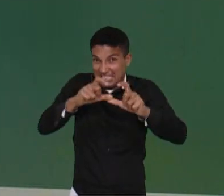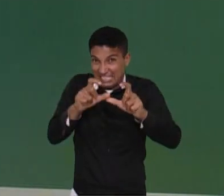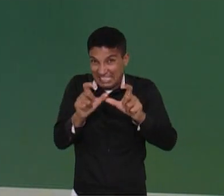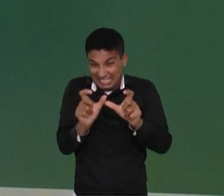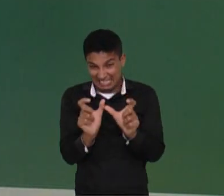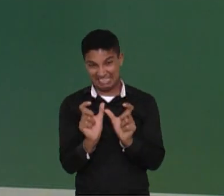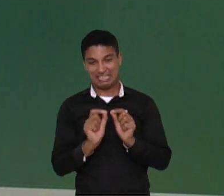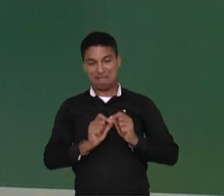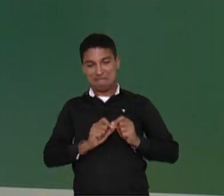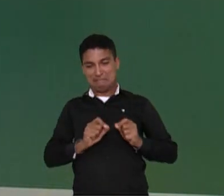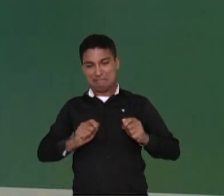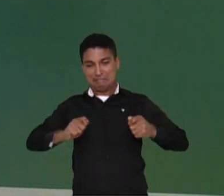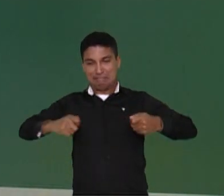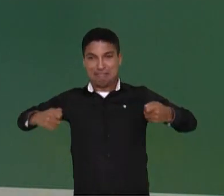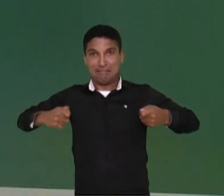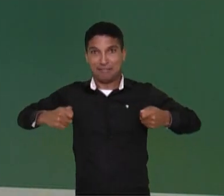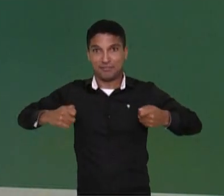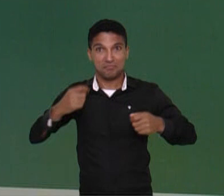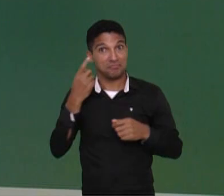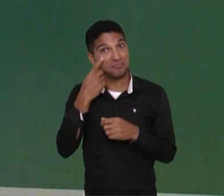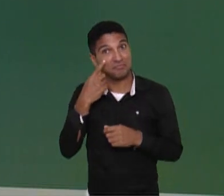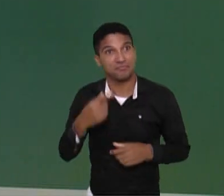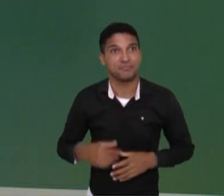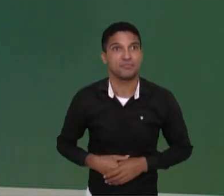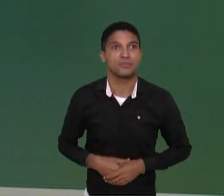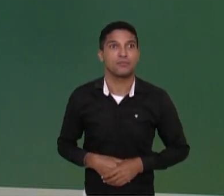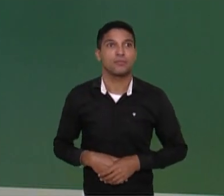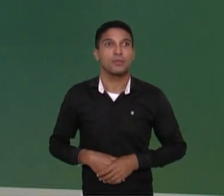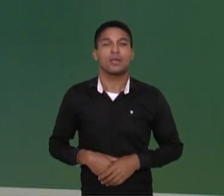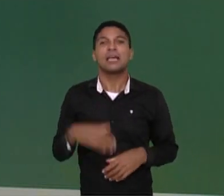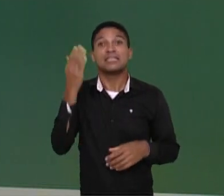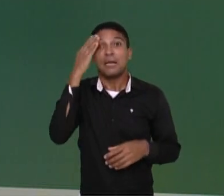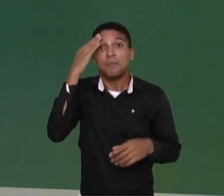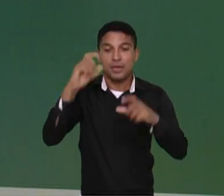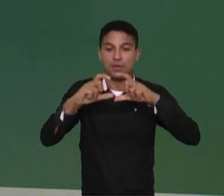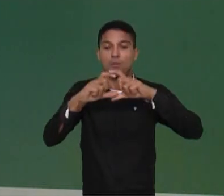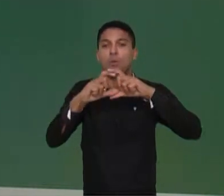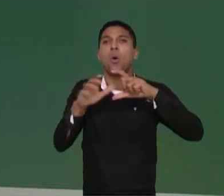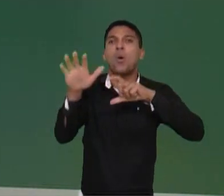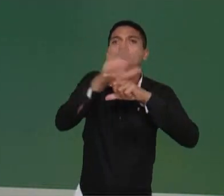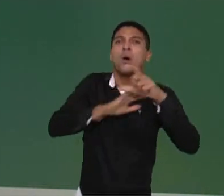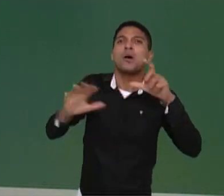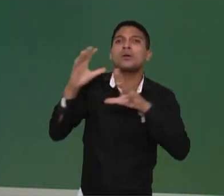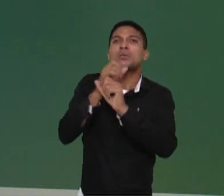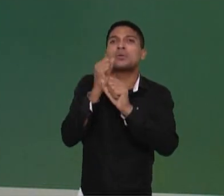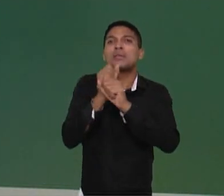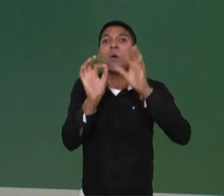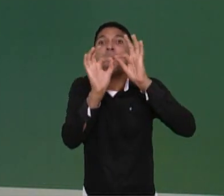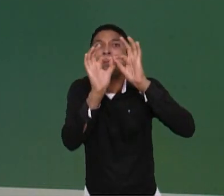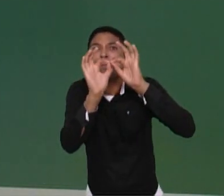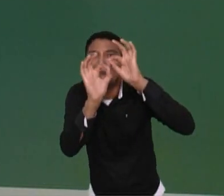Então vamos testar isso aí. Calcule a razão entre o comprimento e o diâmetro de uma circunferência de